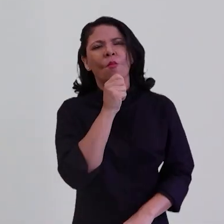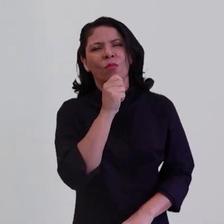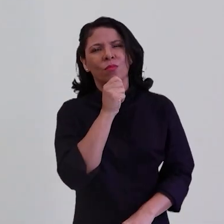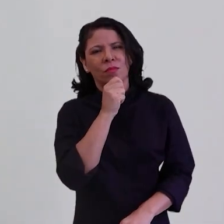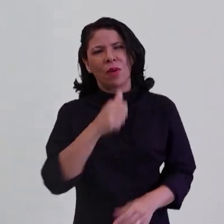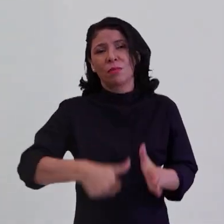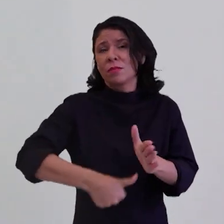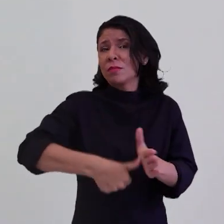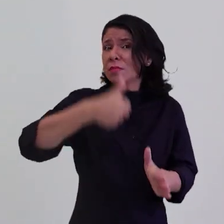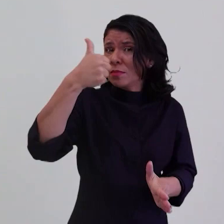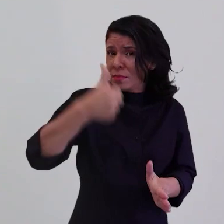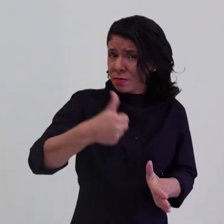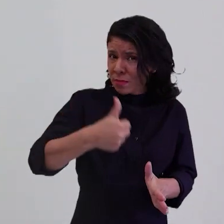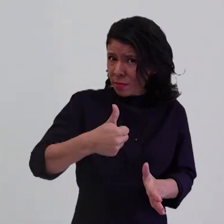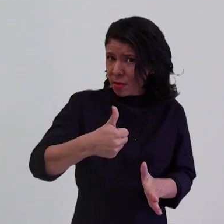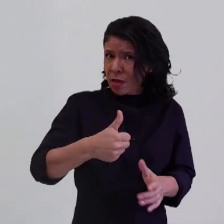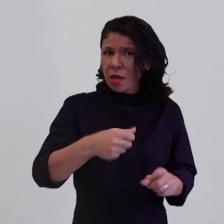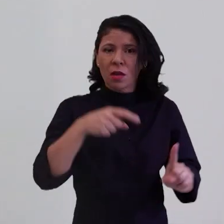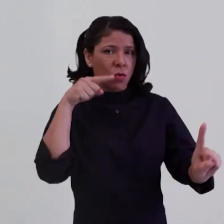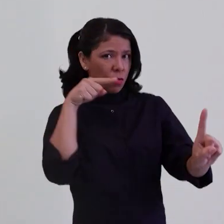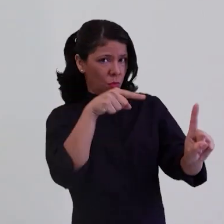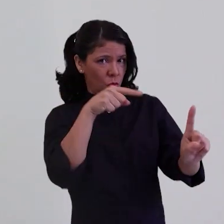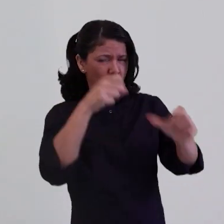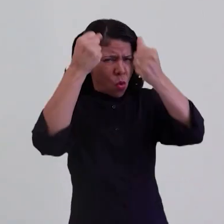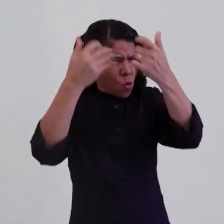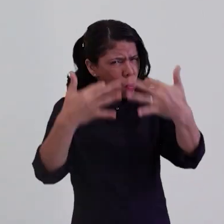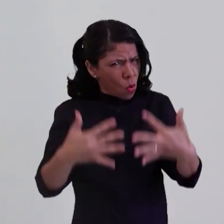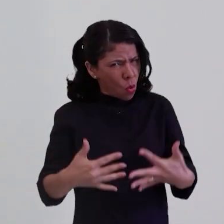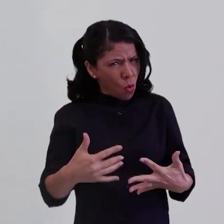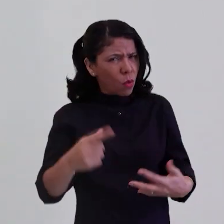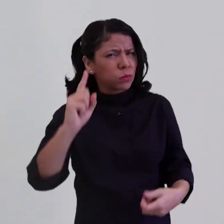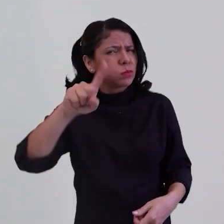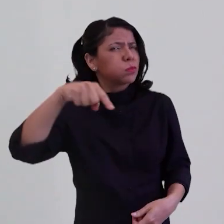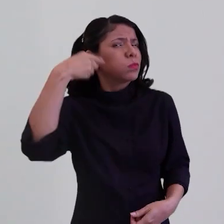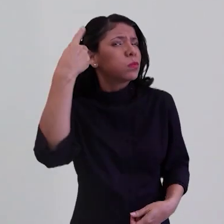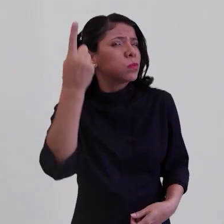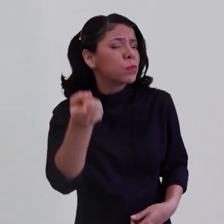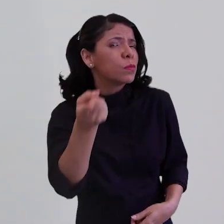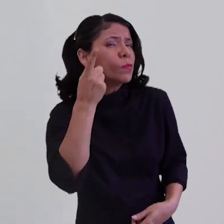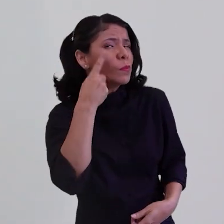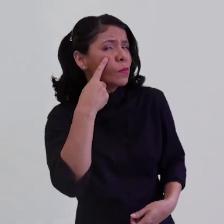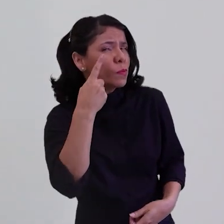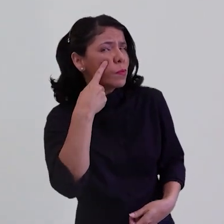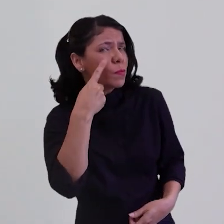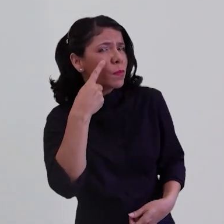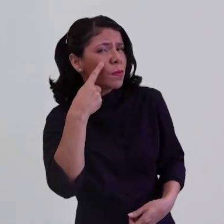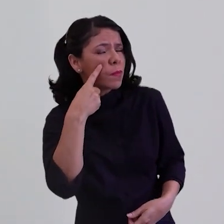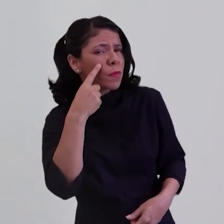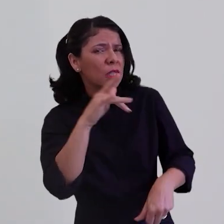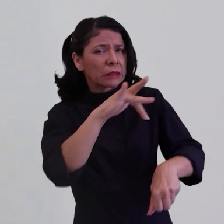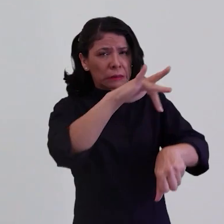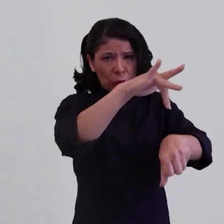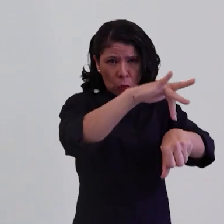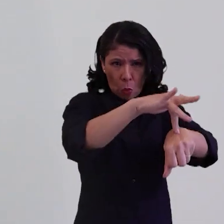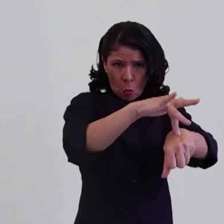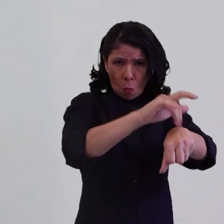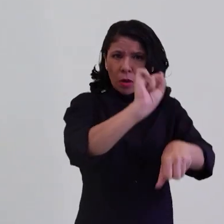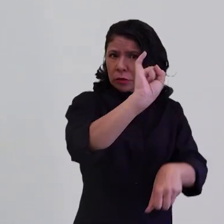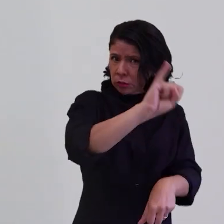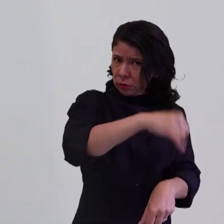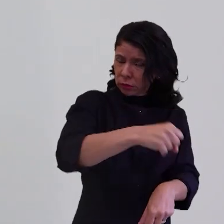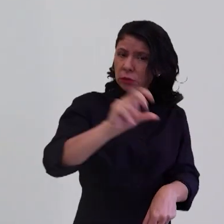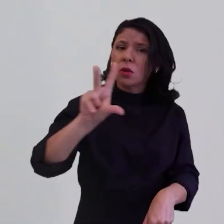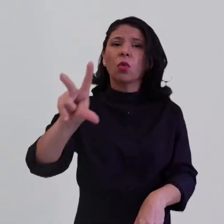crime. Isso não significa que a pessoa é uma criminosa, é simplesmente que vai se iniciar um processo. E aqui